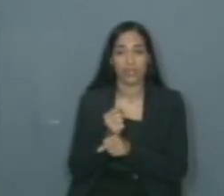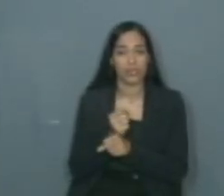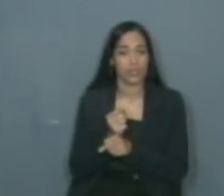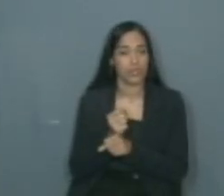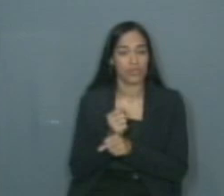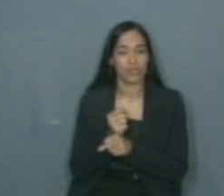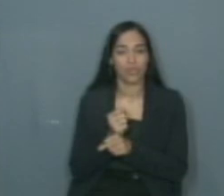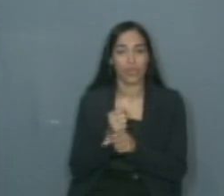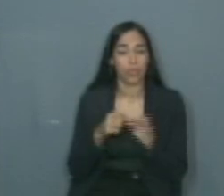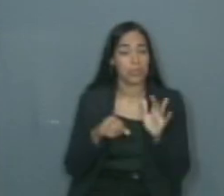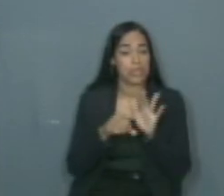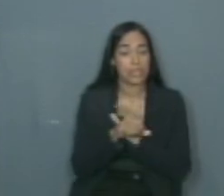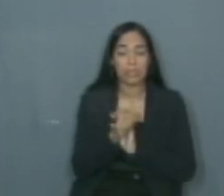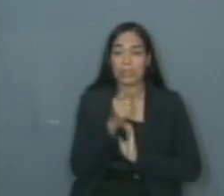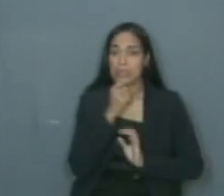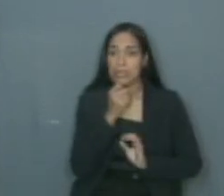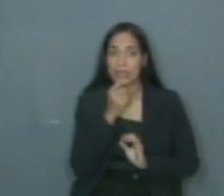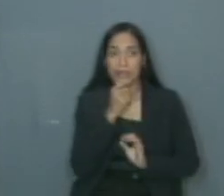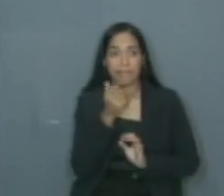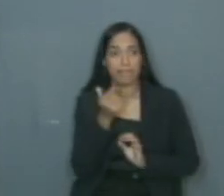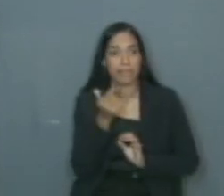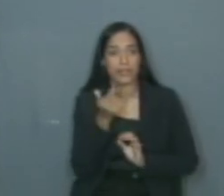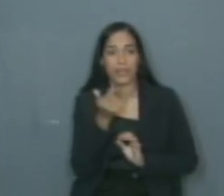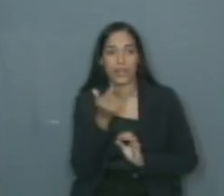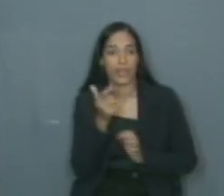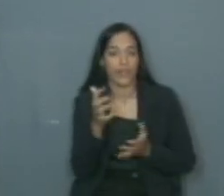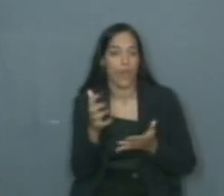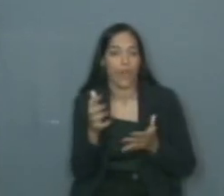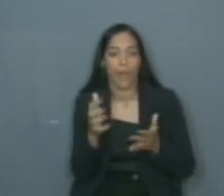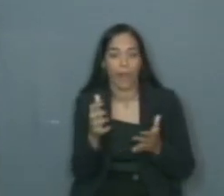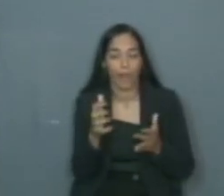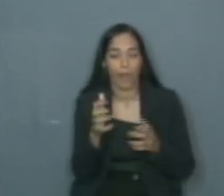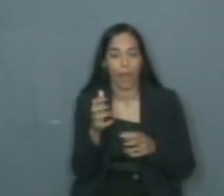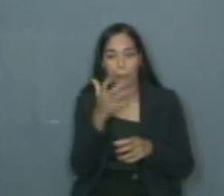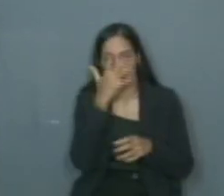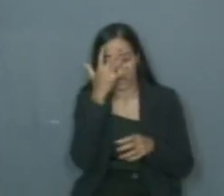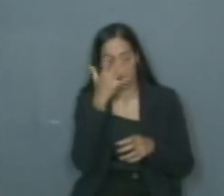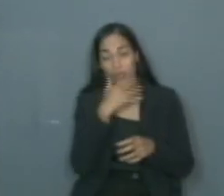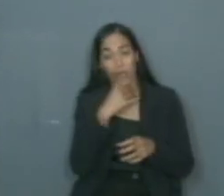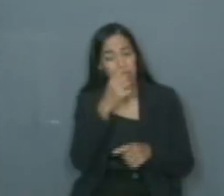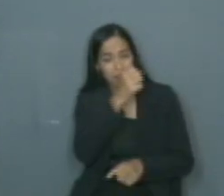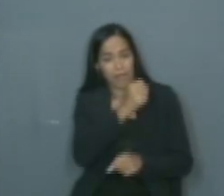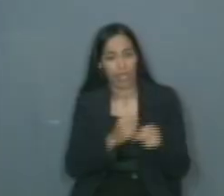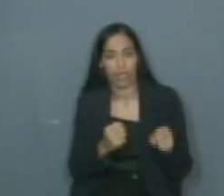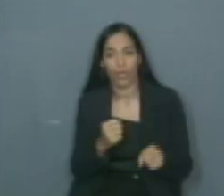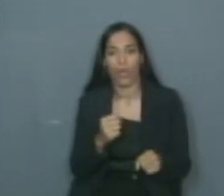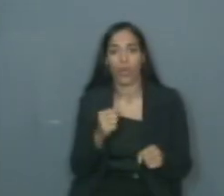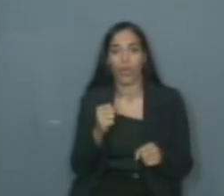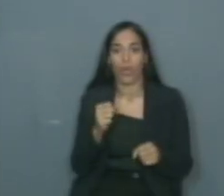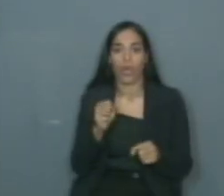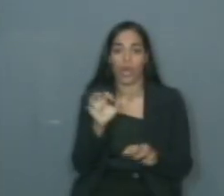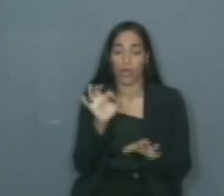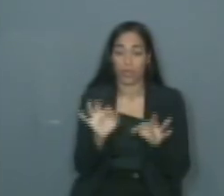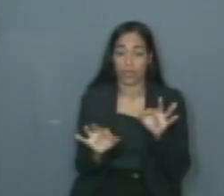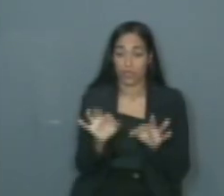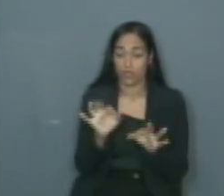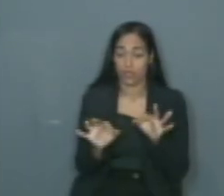punição, um crime que ainda não levou o assassino da pequena Beatriz Mota ao tribunal do